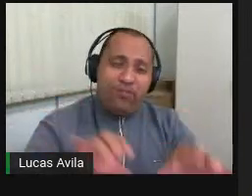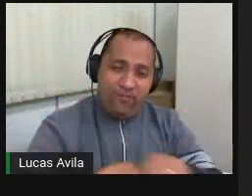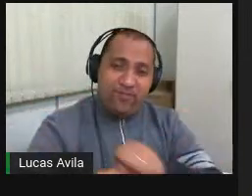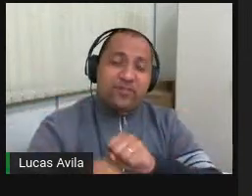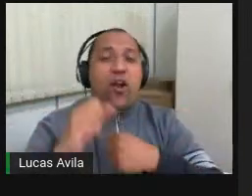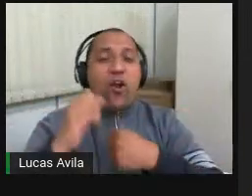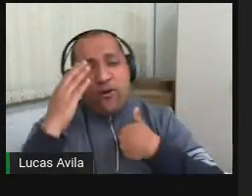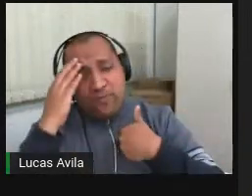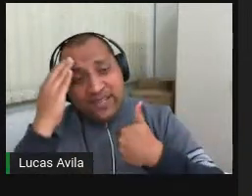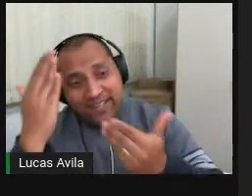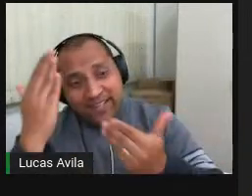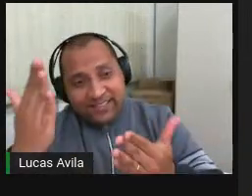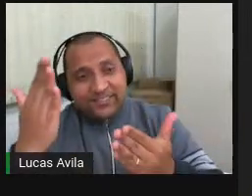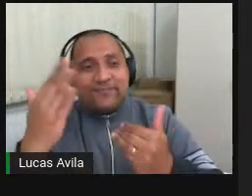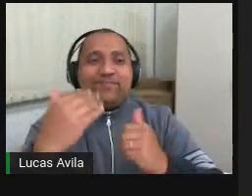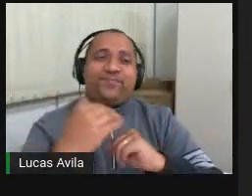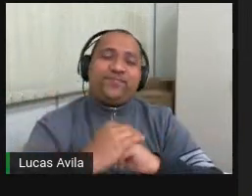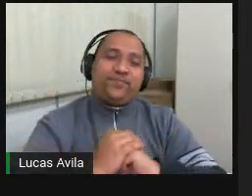obrigada.